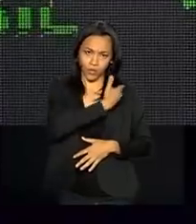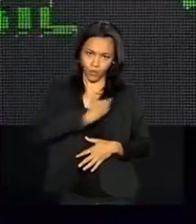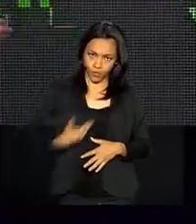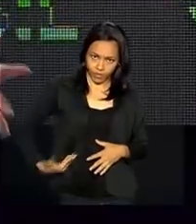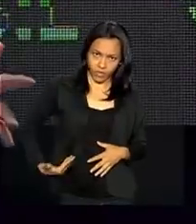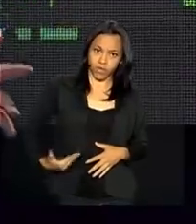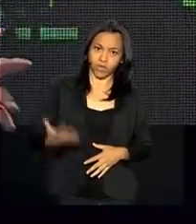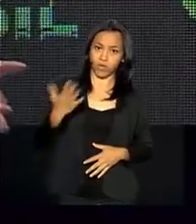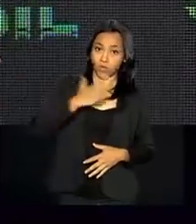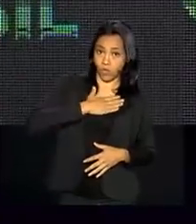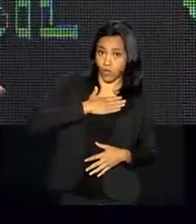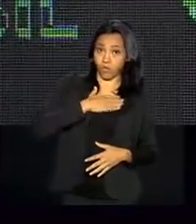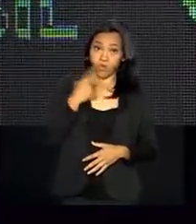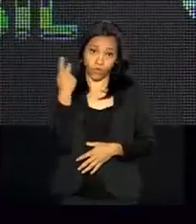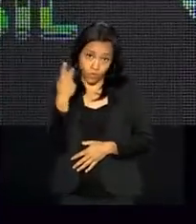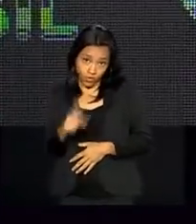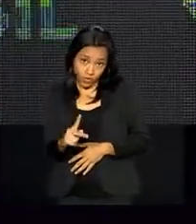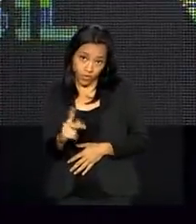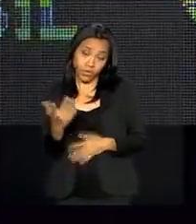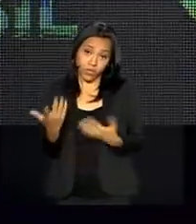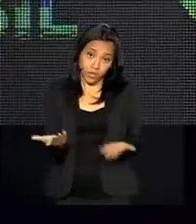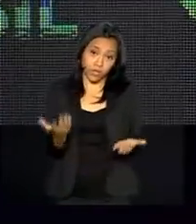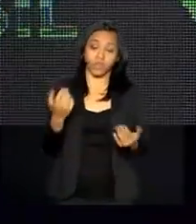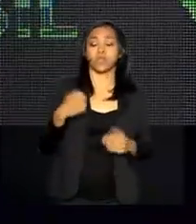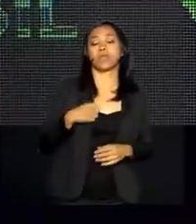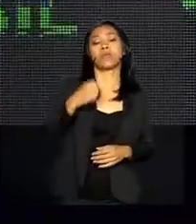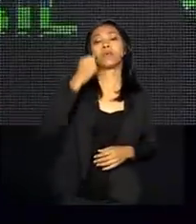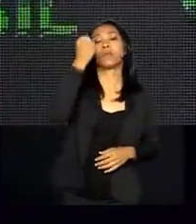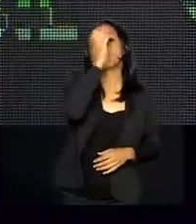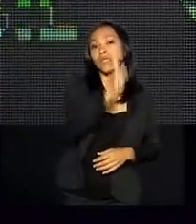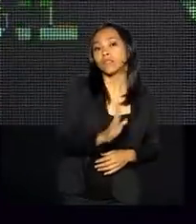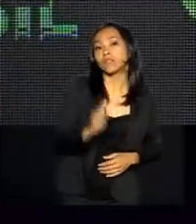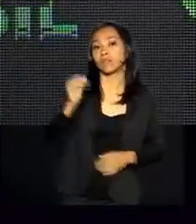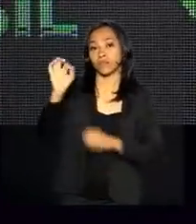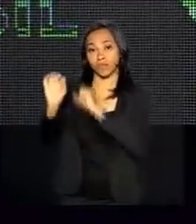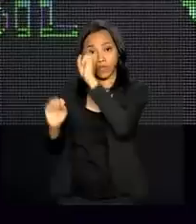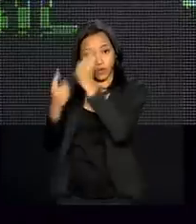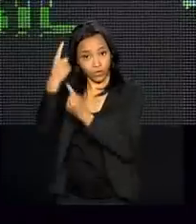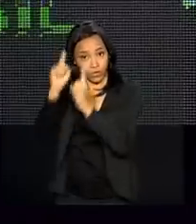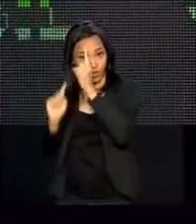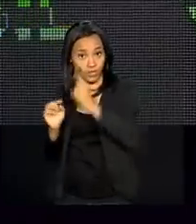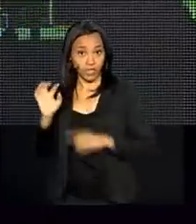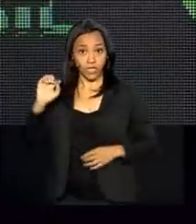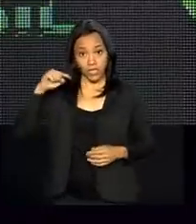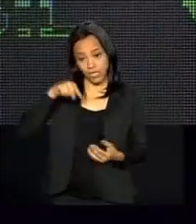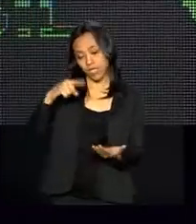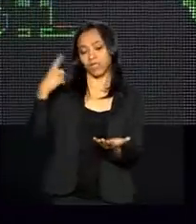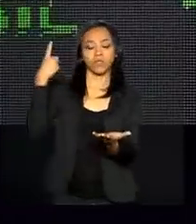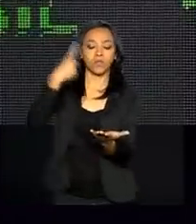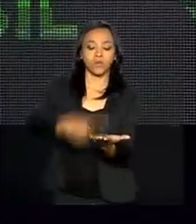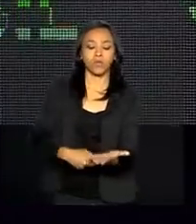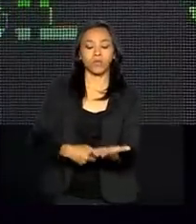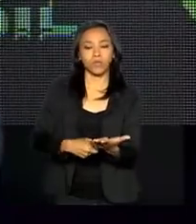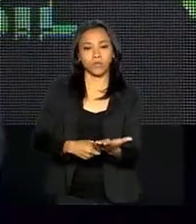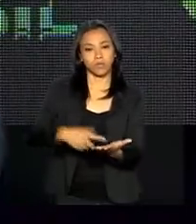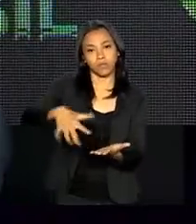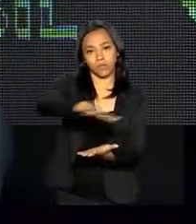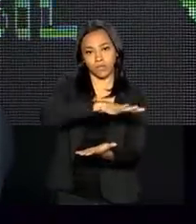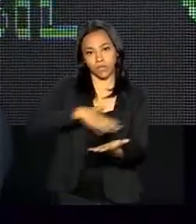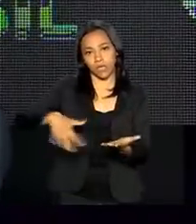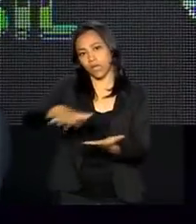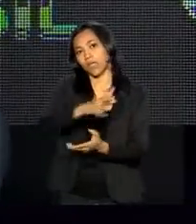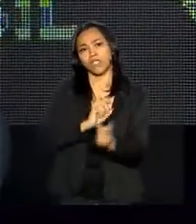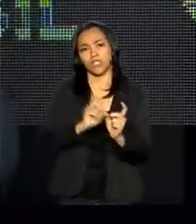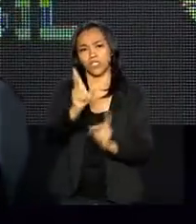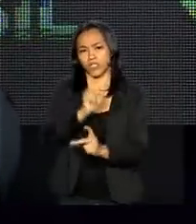governo e o seu governo portanto entre o Brasil e o Chile e este acordo comercial que foi muito desde